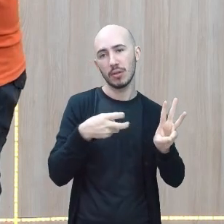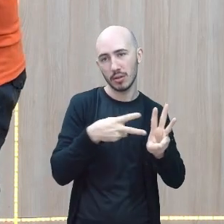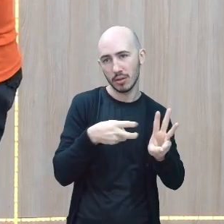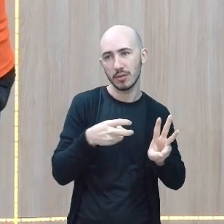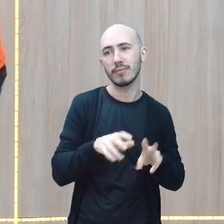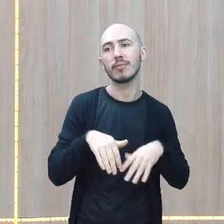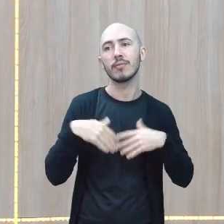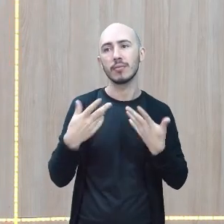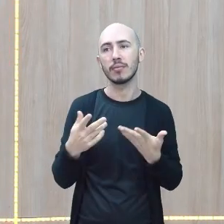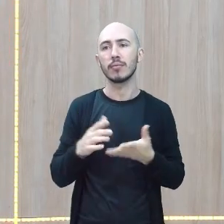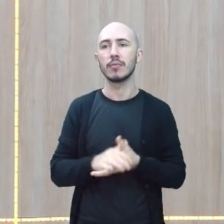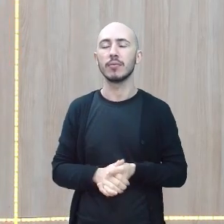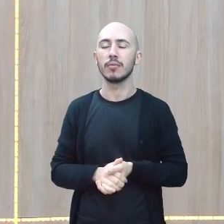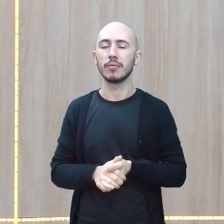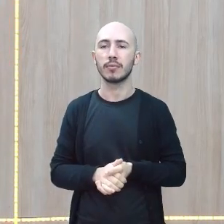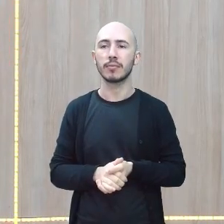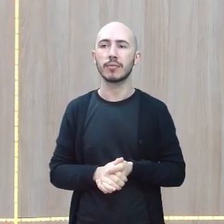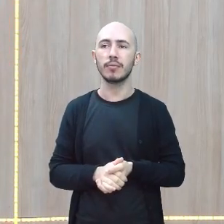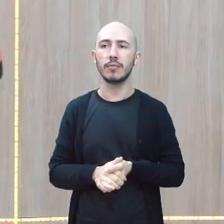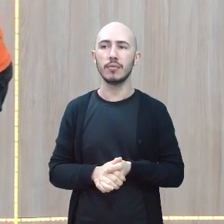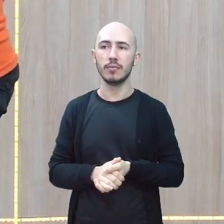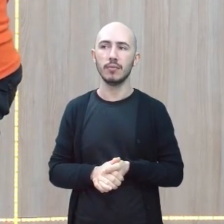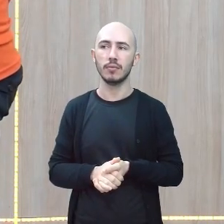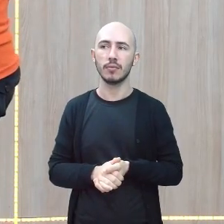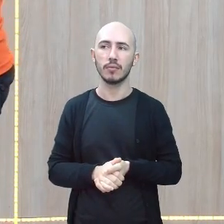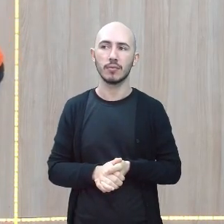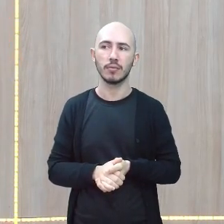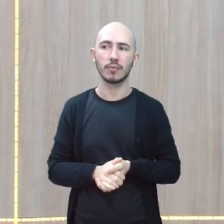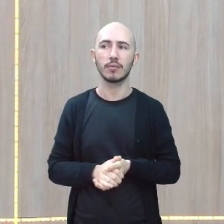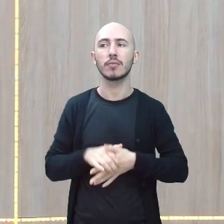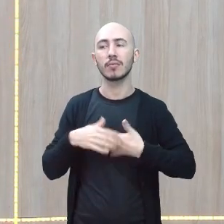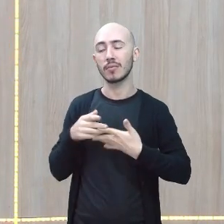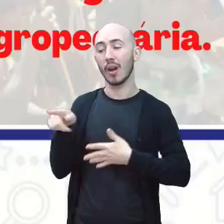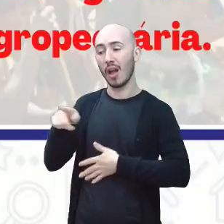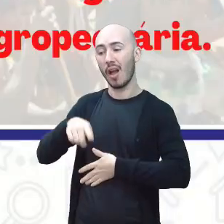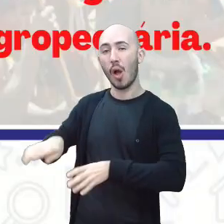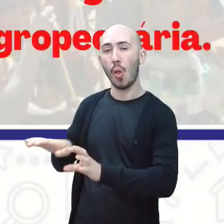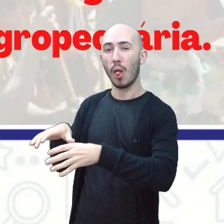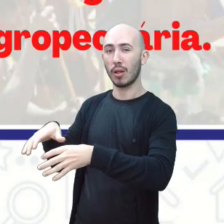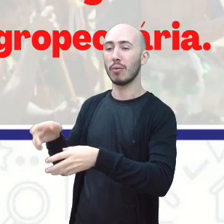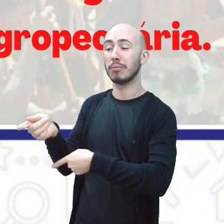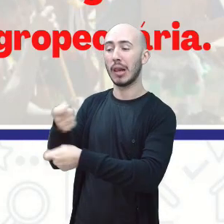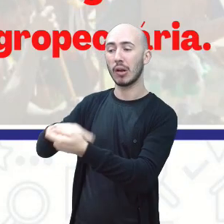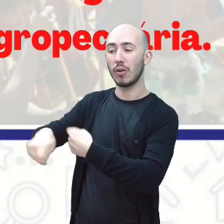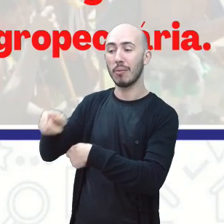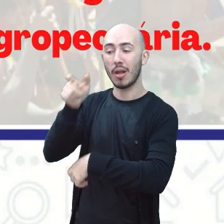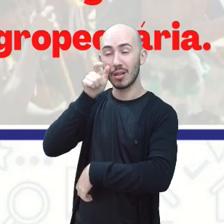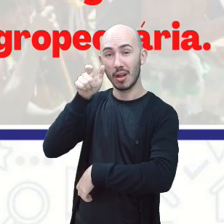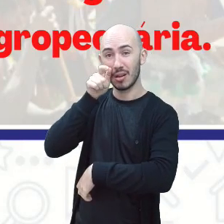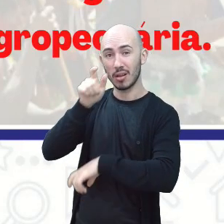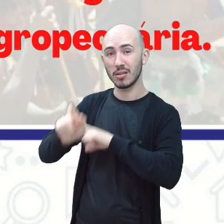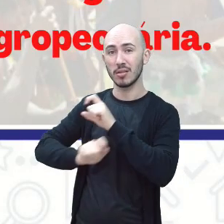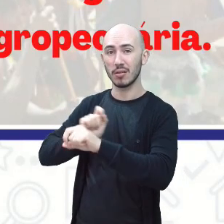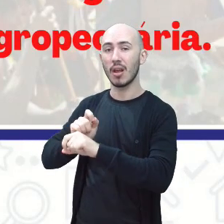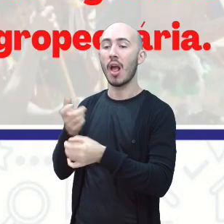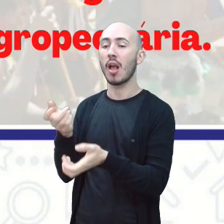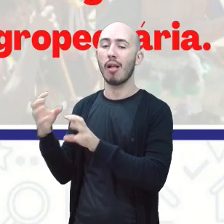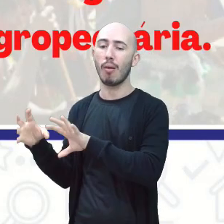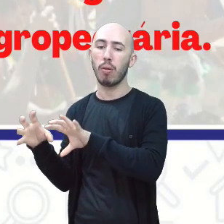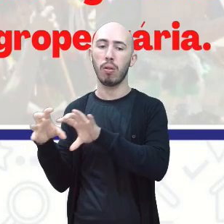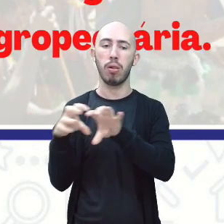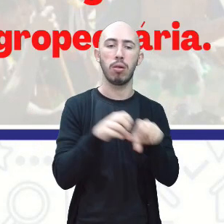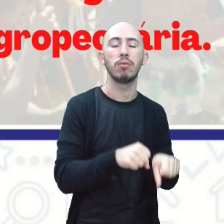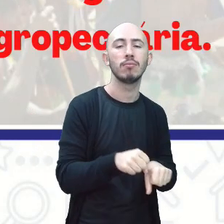Então, esses grupos, né, econômicos, né, de grandes latifundiários voltados para produção